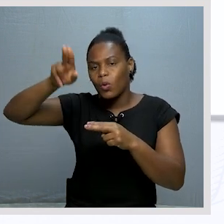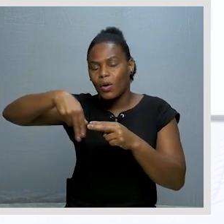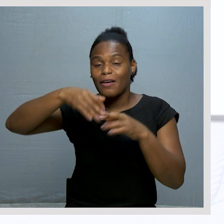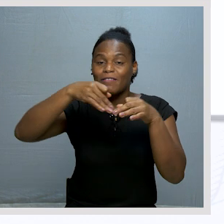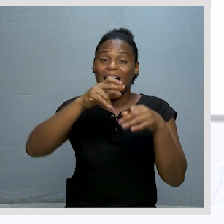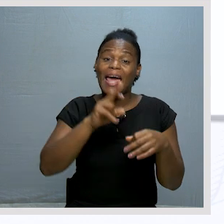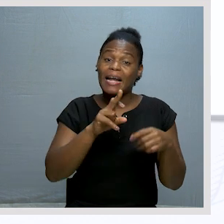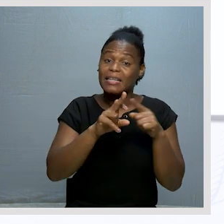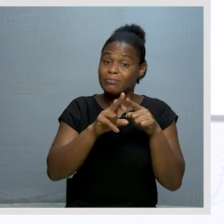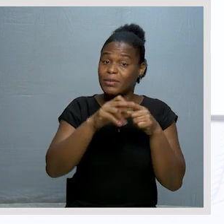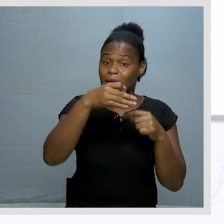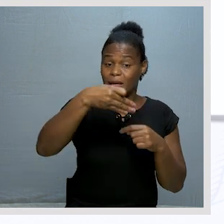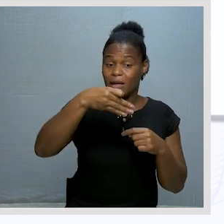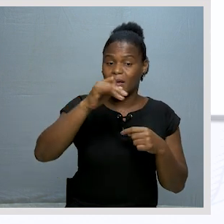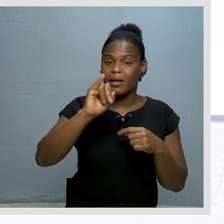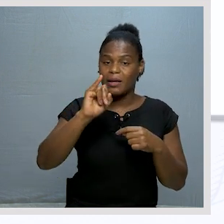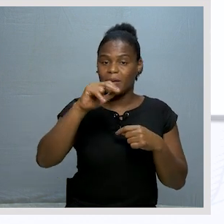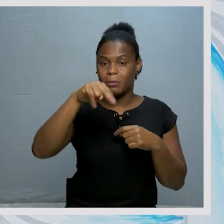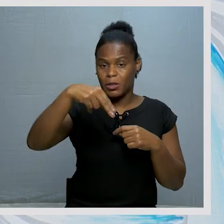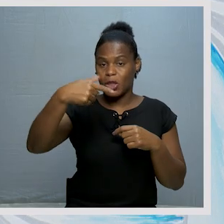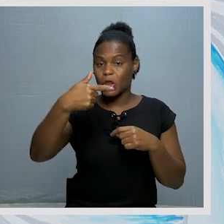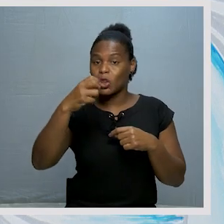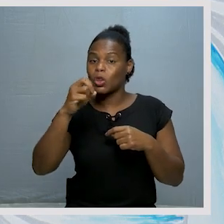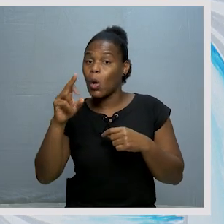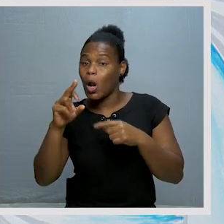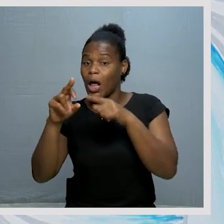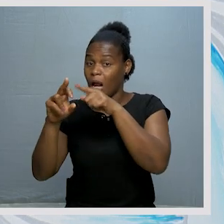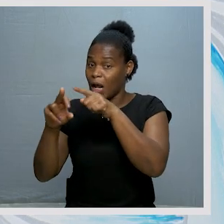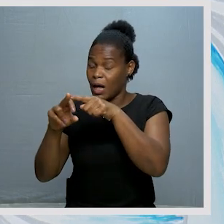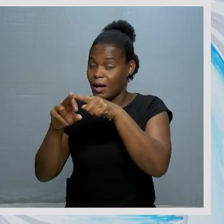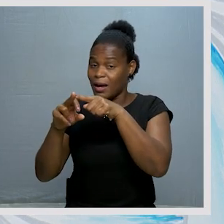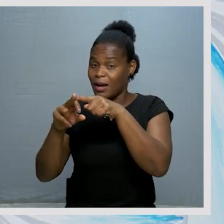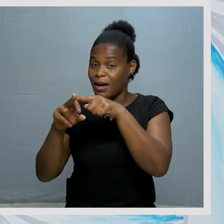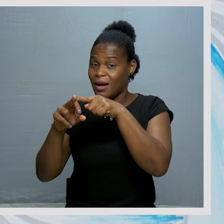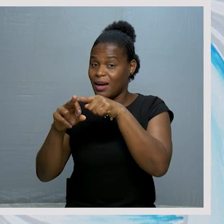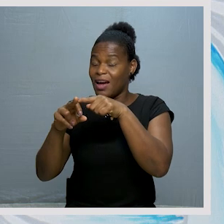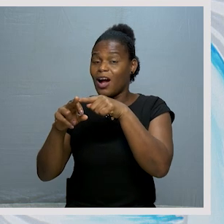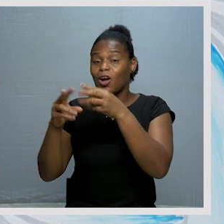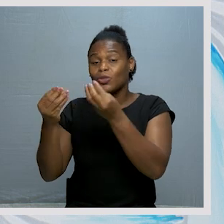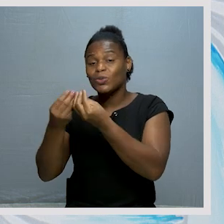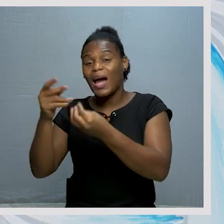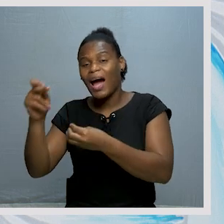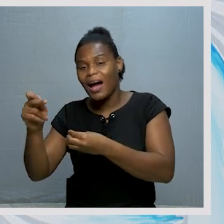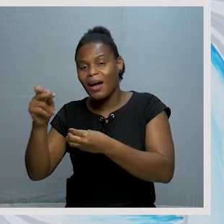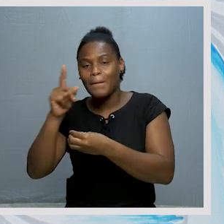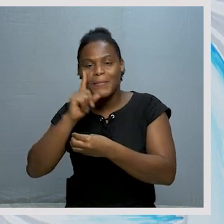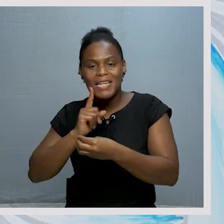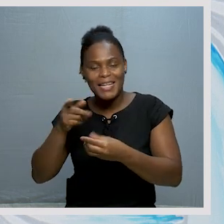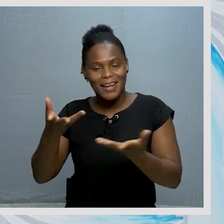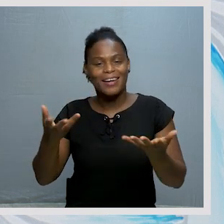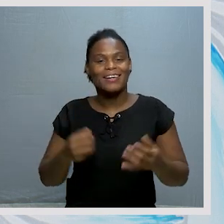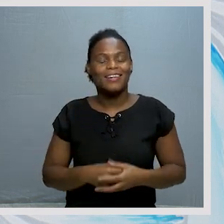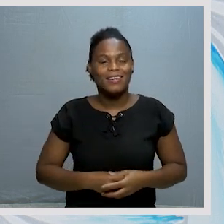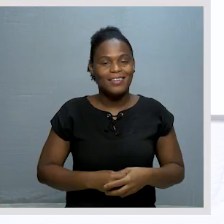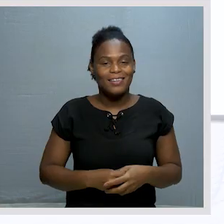Como é que fica? Pintor fica pintor também? Não. Termina por um R, nós acrescentamos